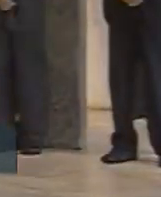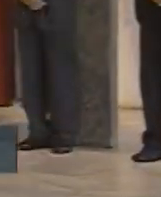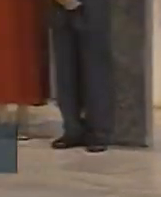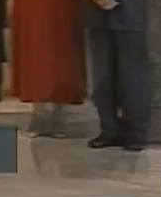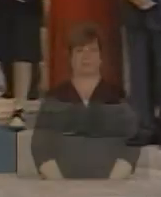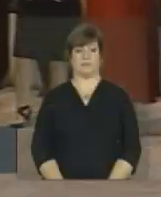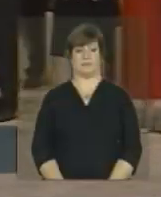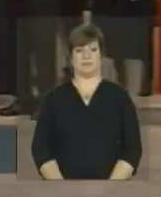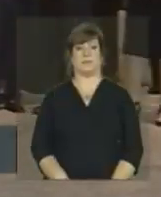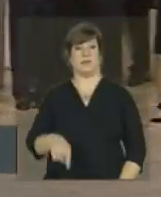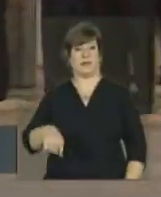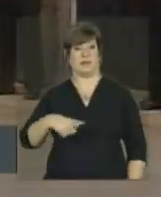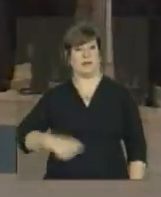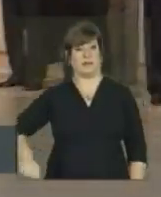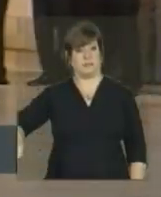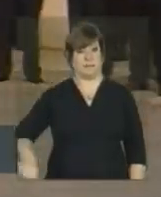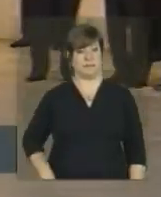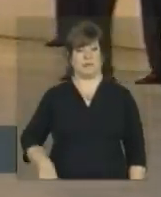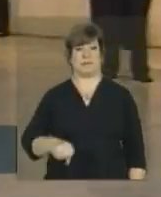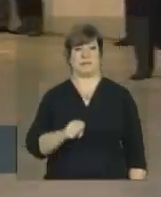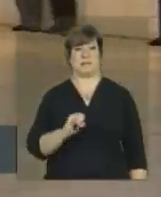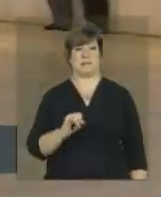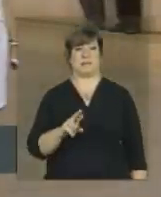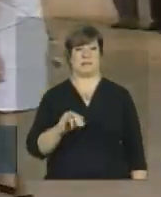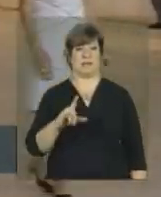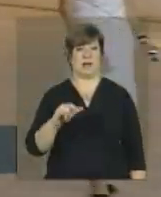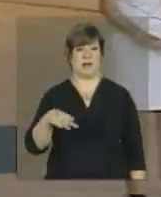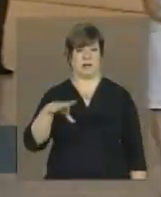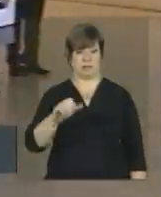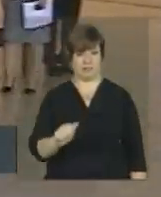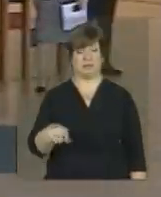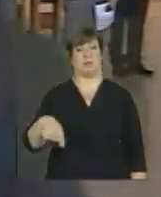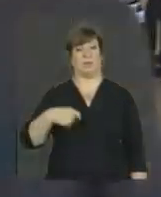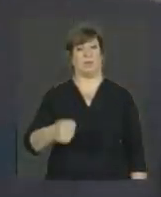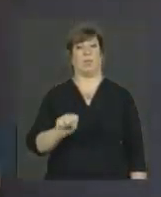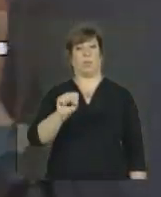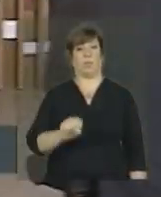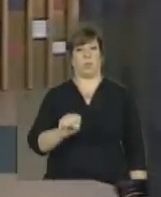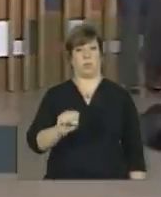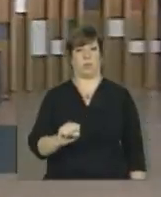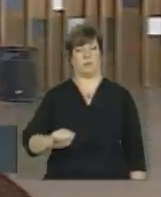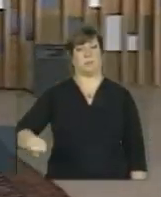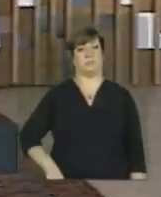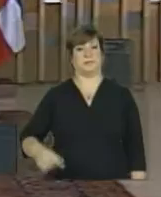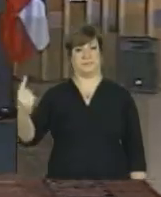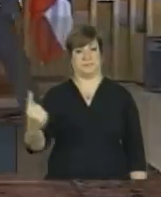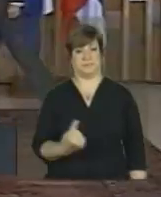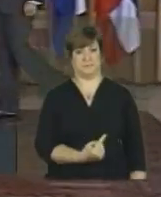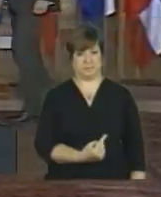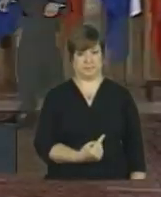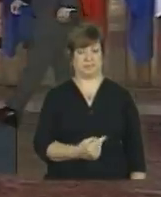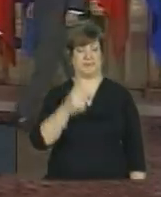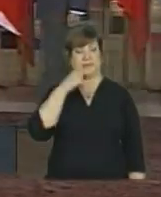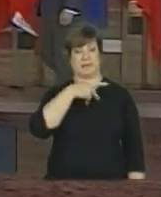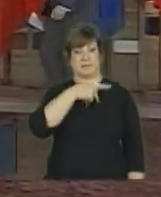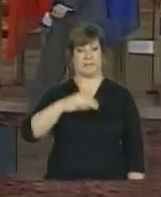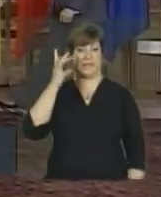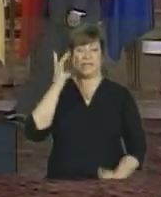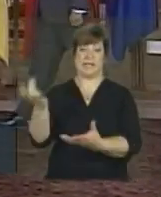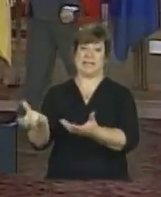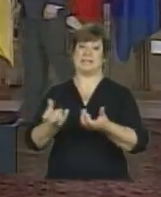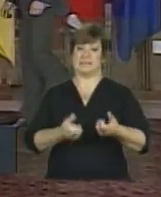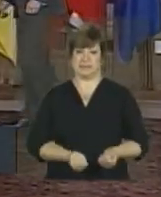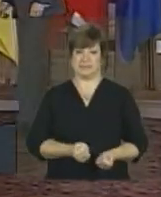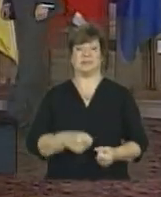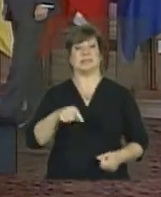Este é o embaixador do Sri Lanka, o oitavo embaixador recebido pela presidenta Dilma Rousseff.